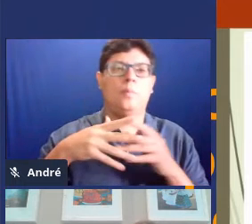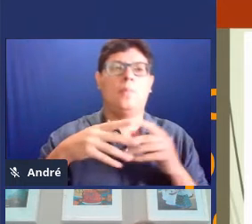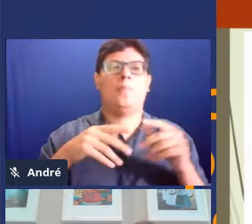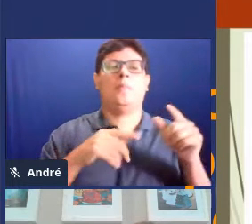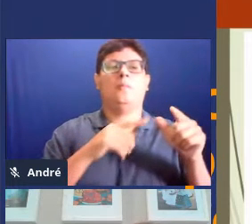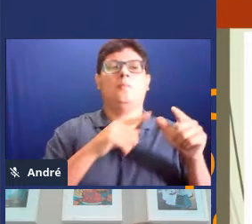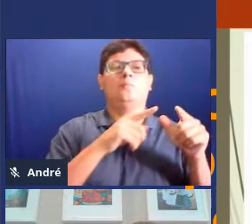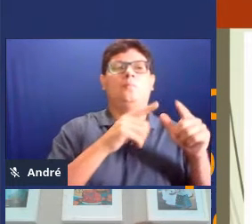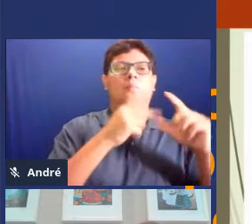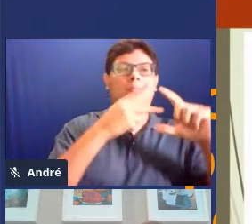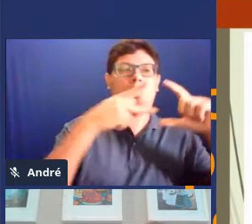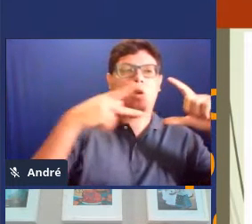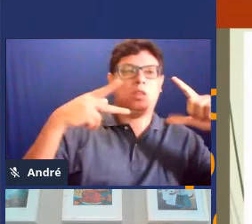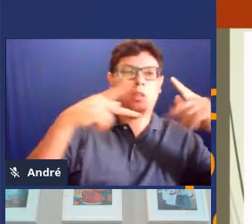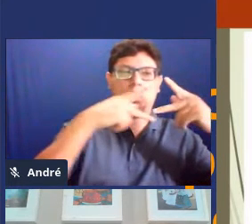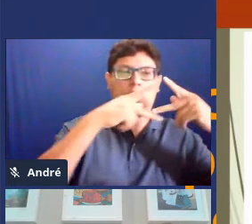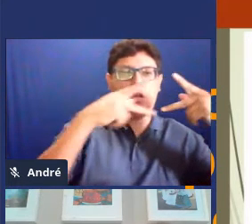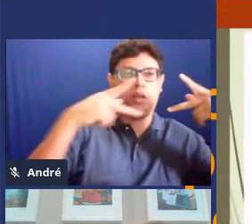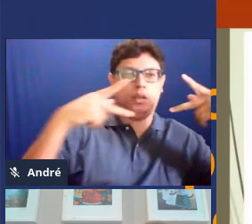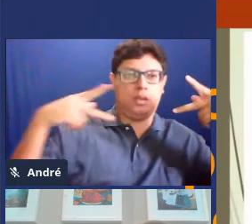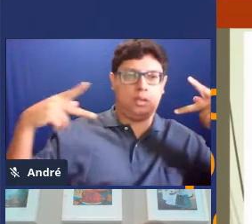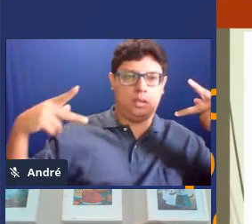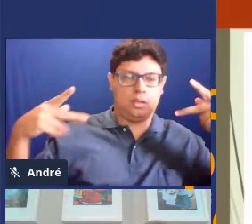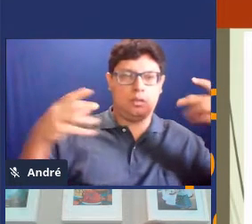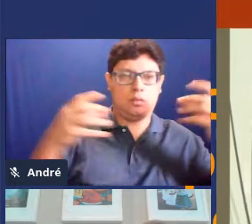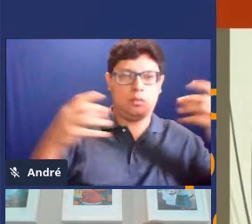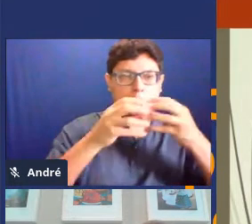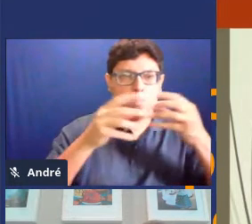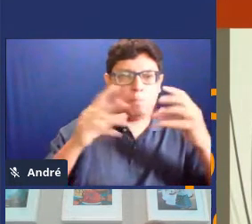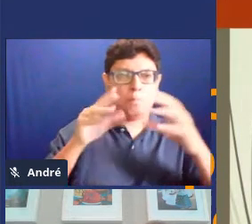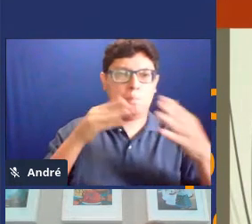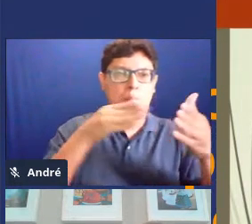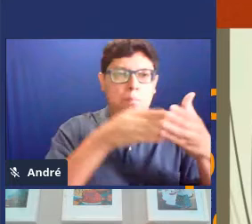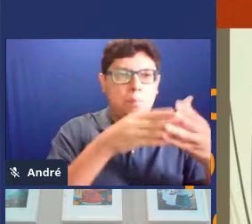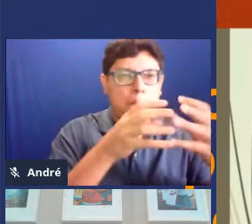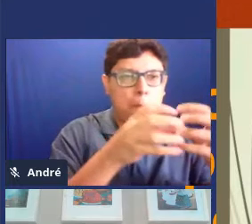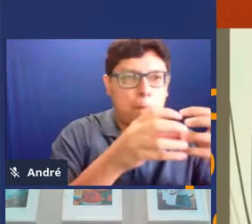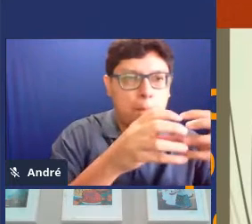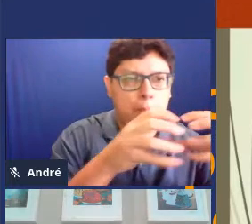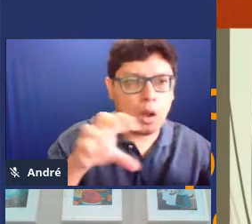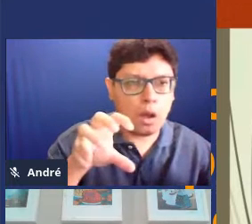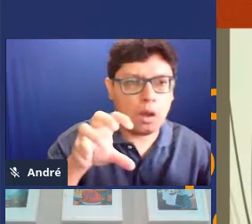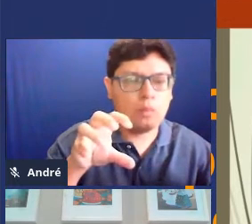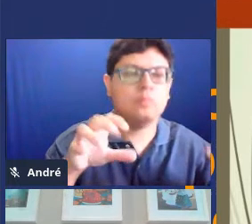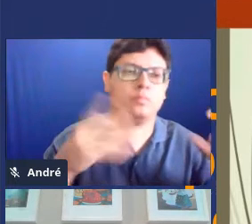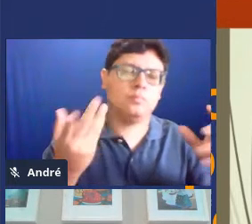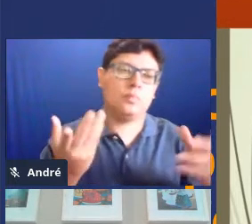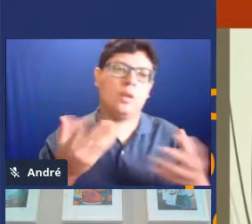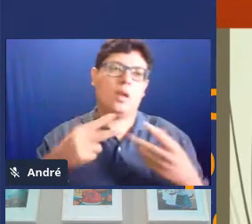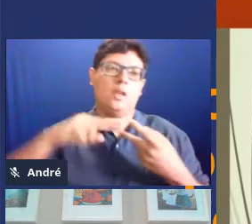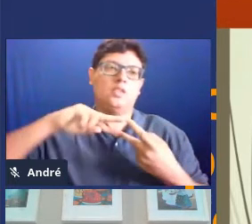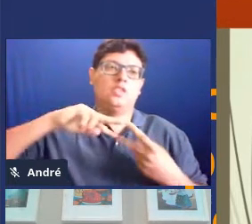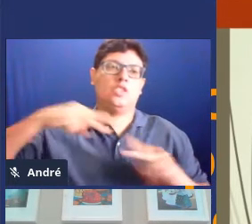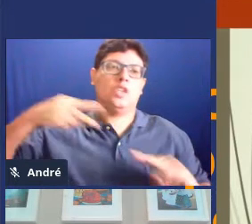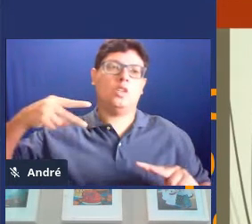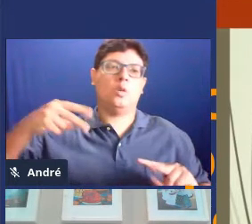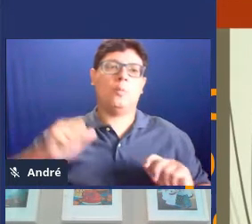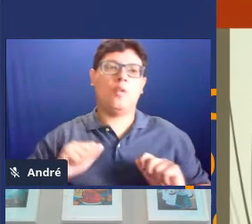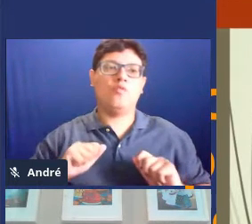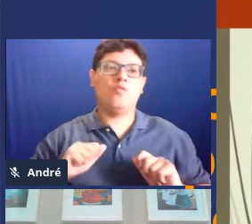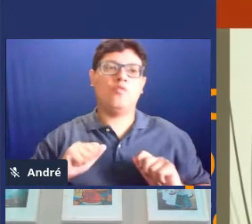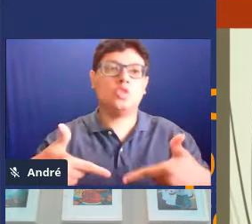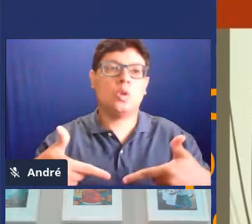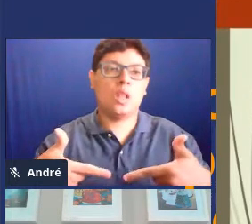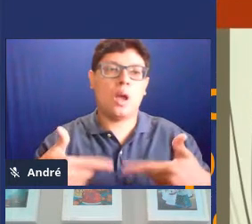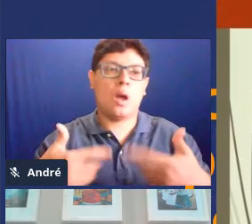assim sucessivamente. É o nosso genoma funcional acontecendo. Então, a gente tem um dogma da ciência, que